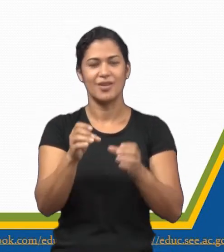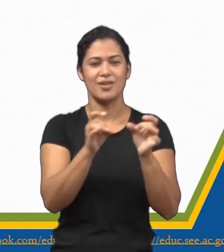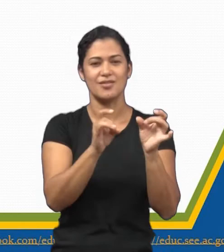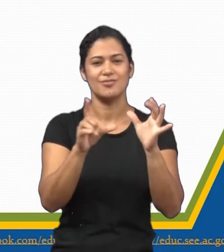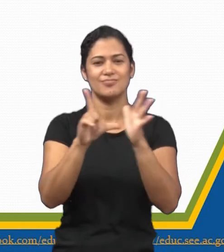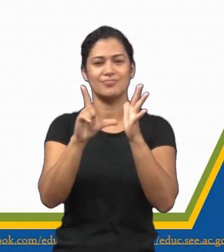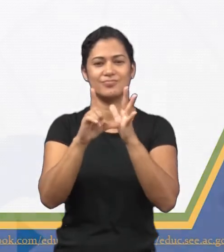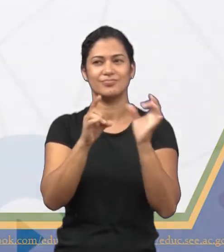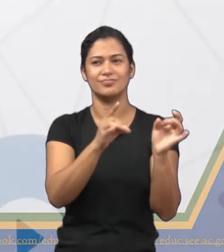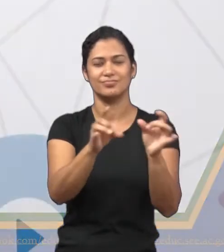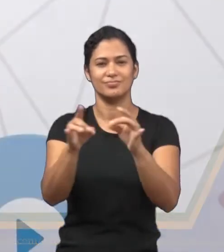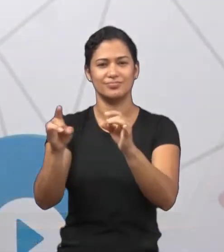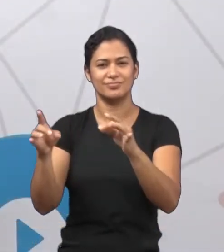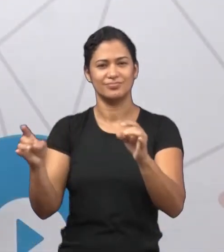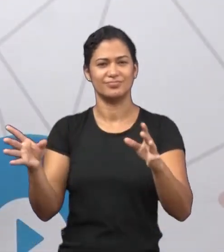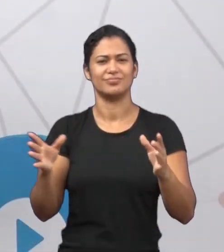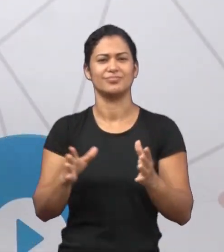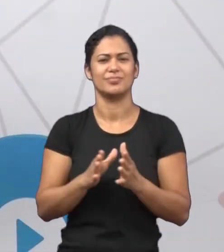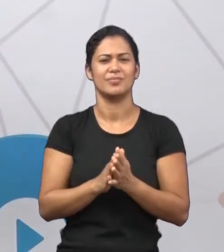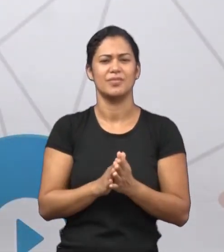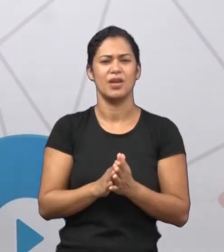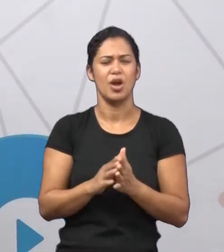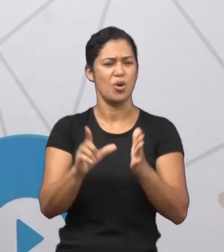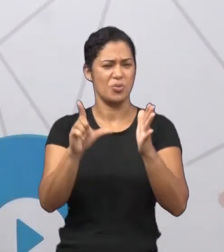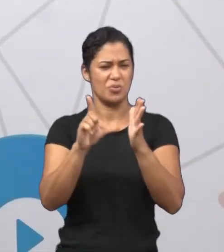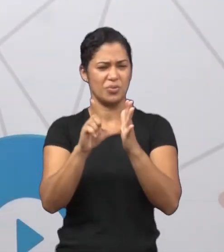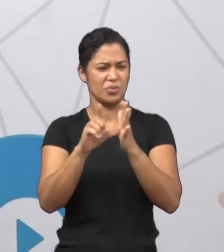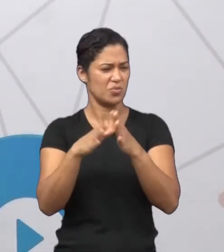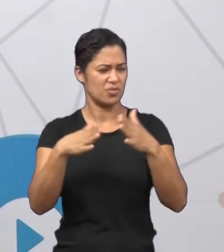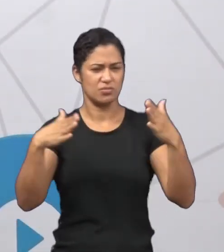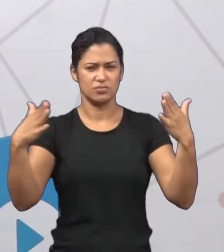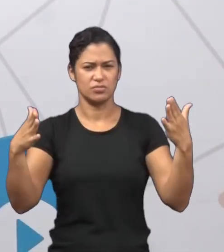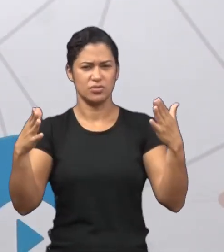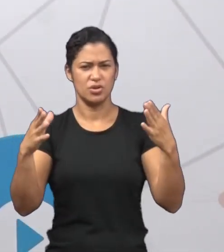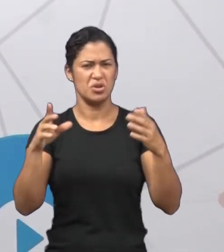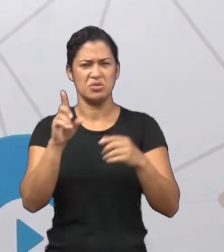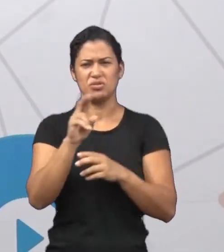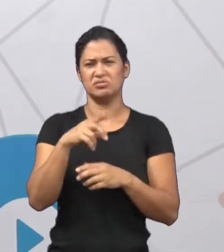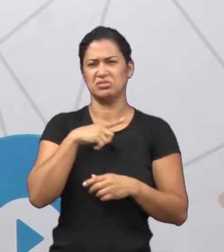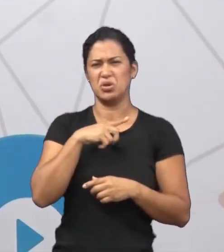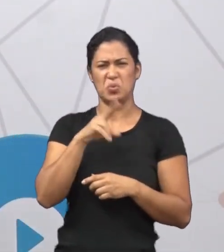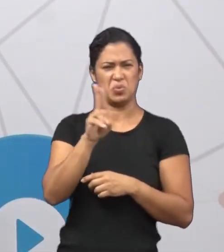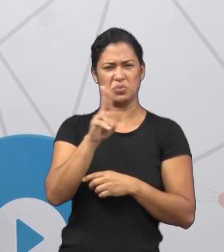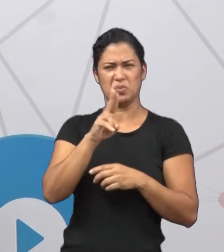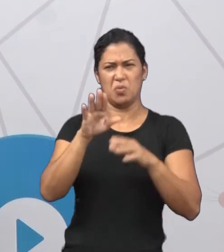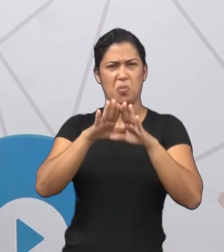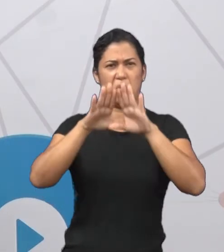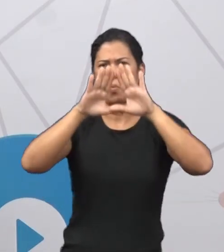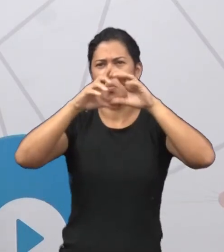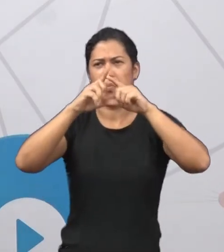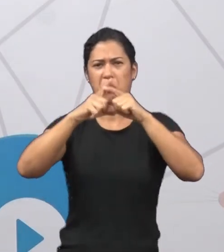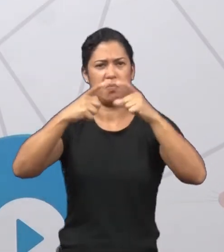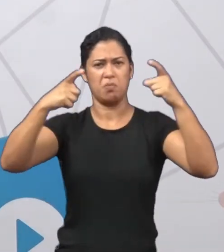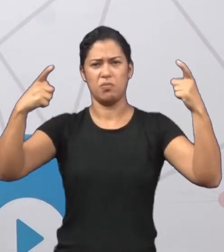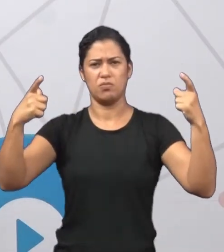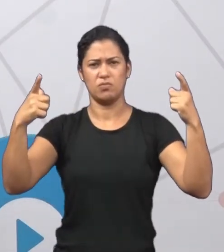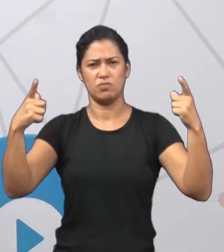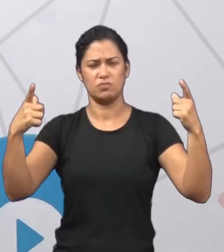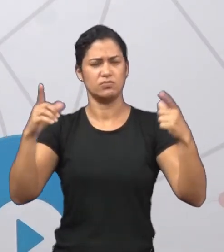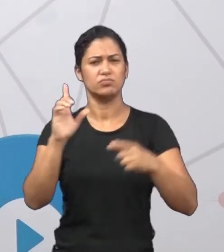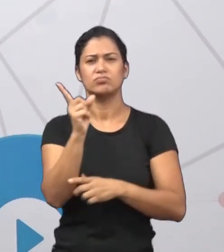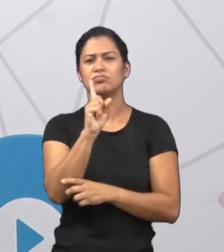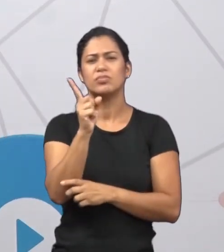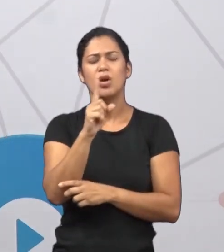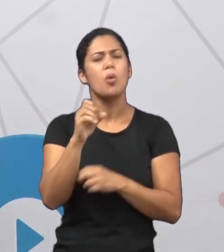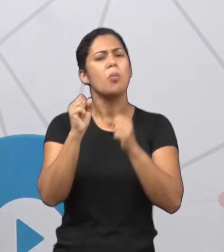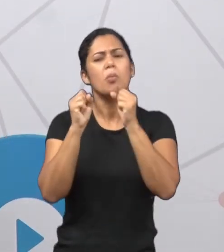Professor, comércio é só aqueles grandes que tem um nome que aparece na televisão. É isso? Não! Pode ser aquela